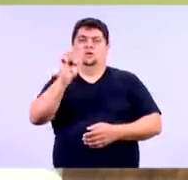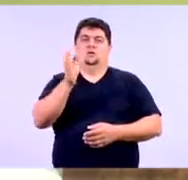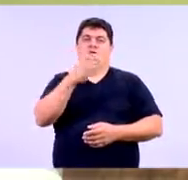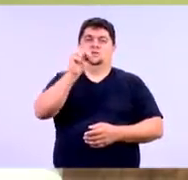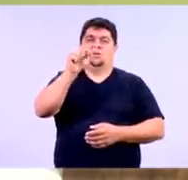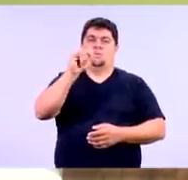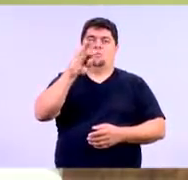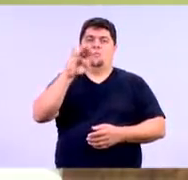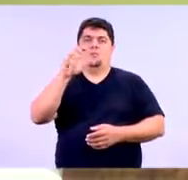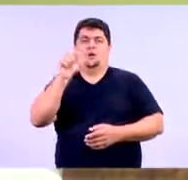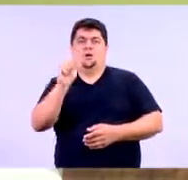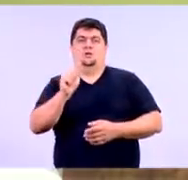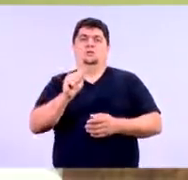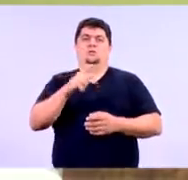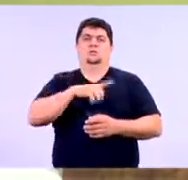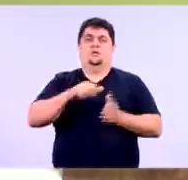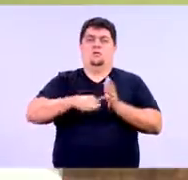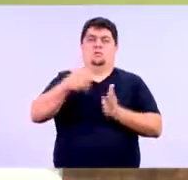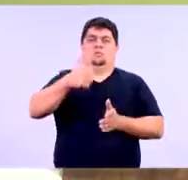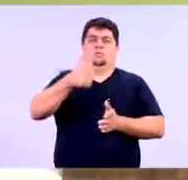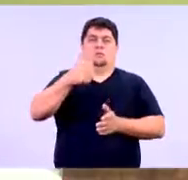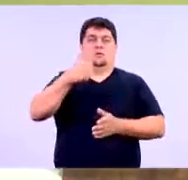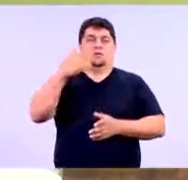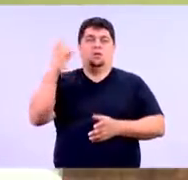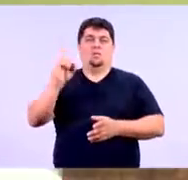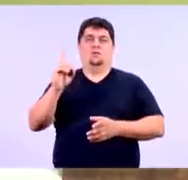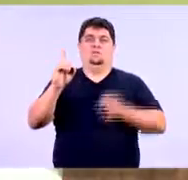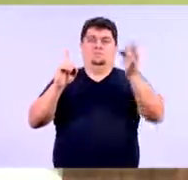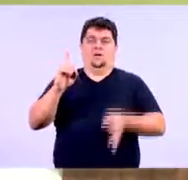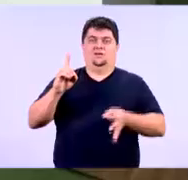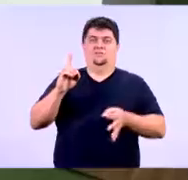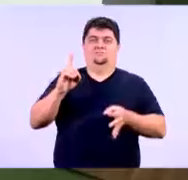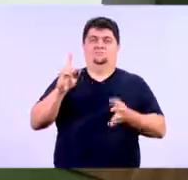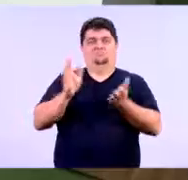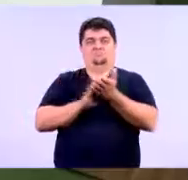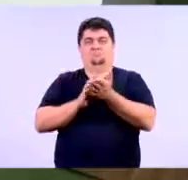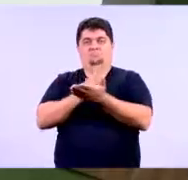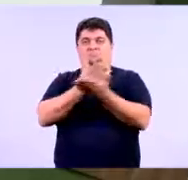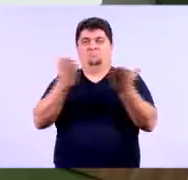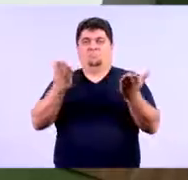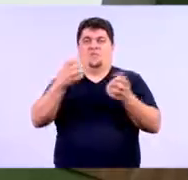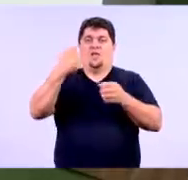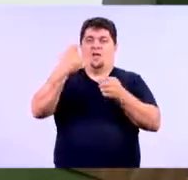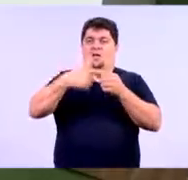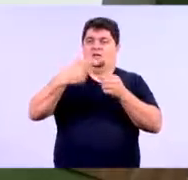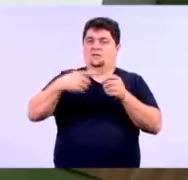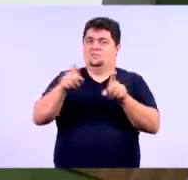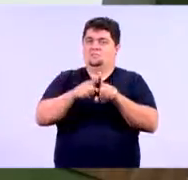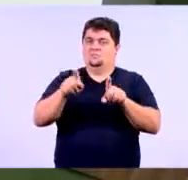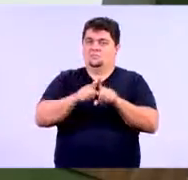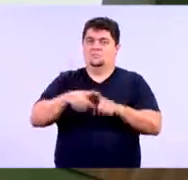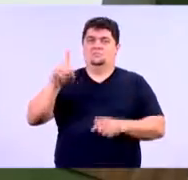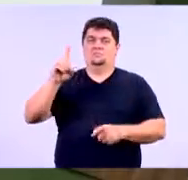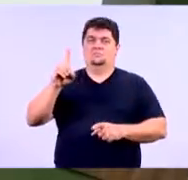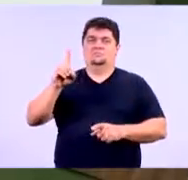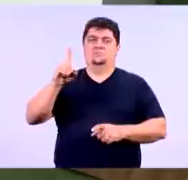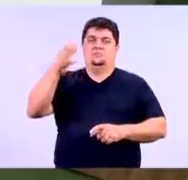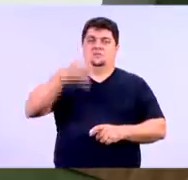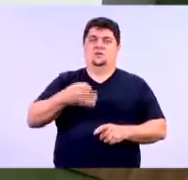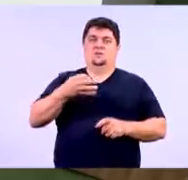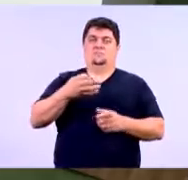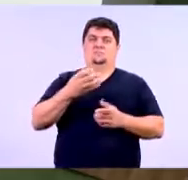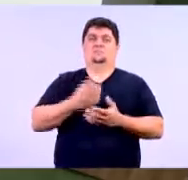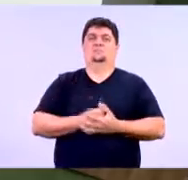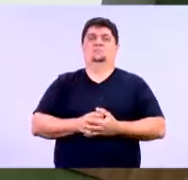Laudiceia. Eles falaram que a primeira é a letra D. Então eles acertaram, né, professor? Exatamente. O pessoal de Ariquemes também colocou que era a letra D e também